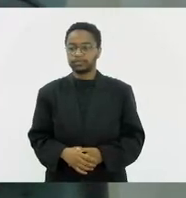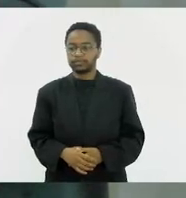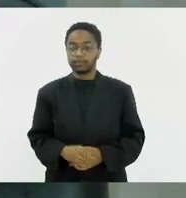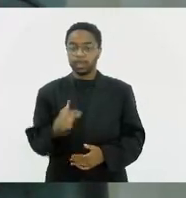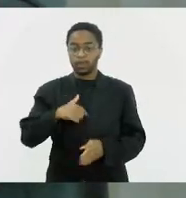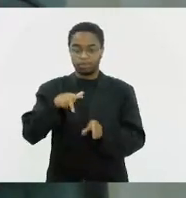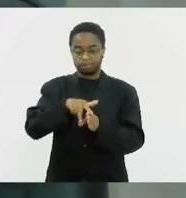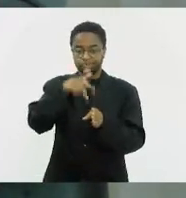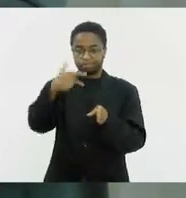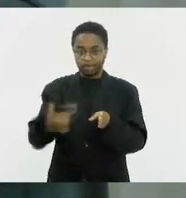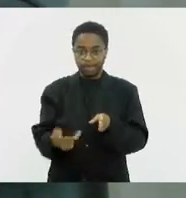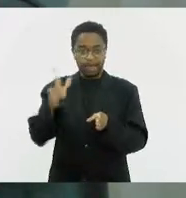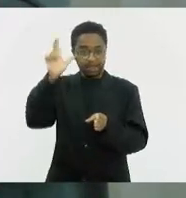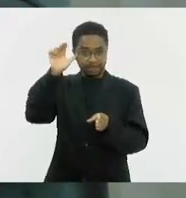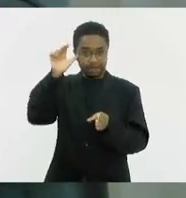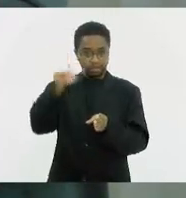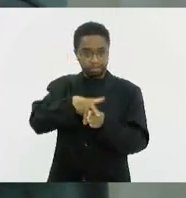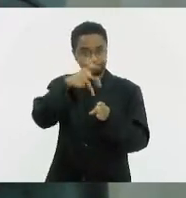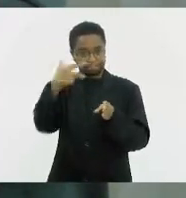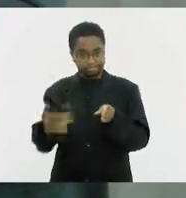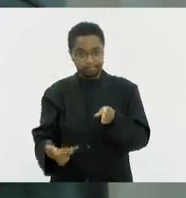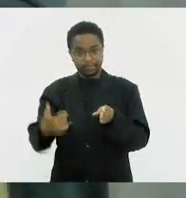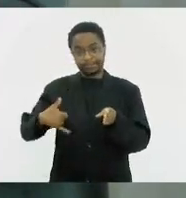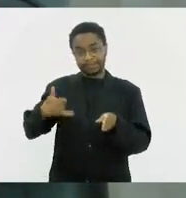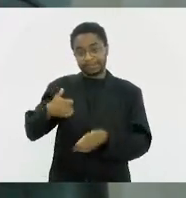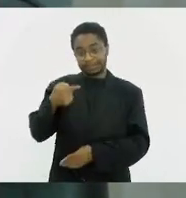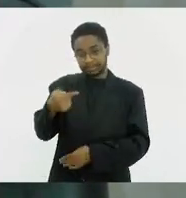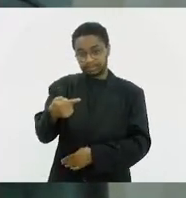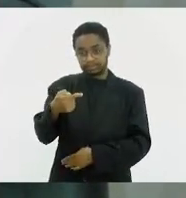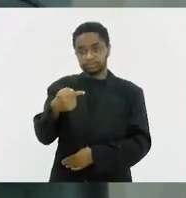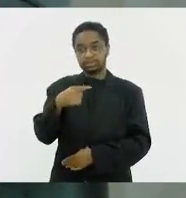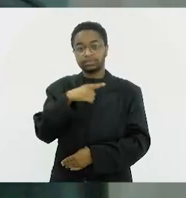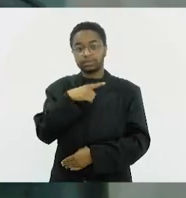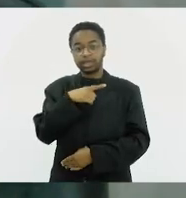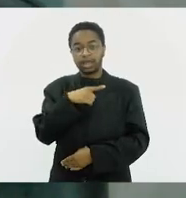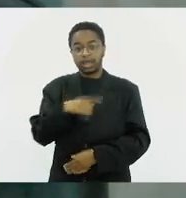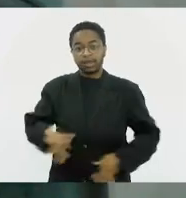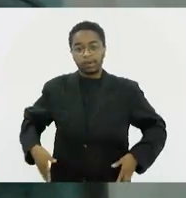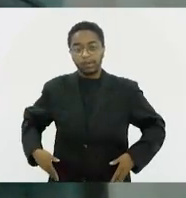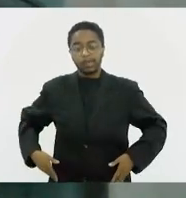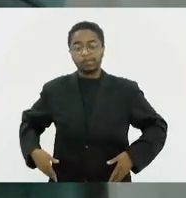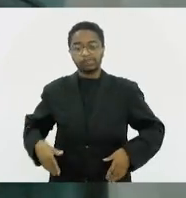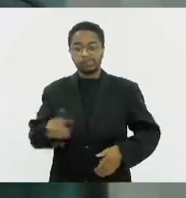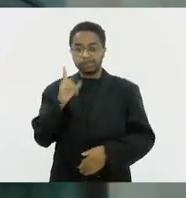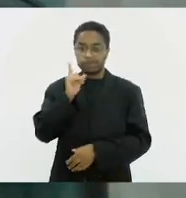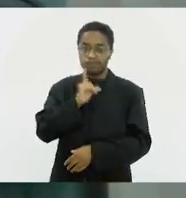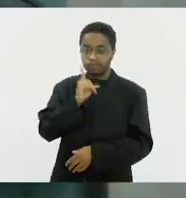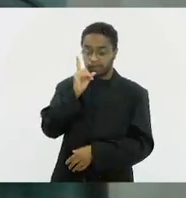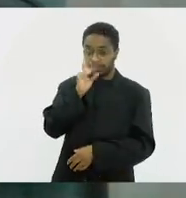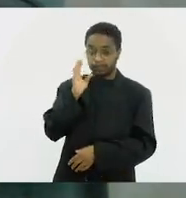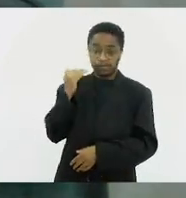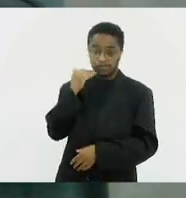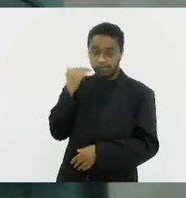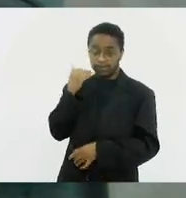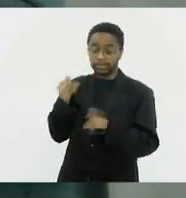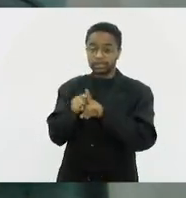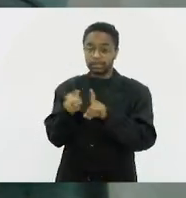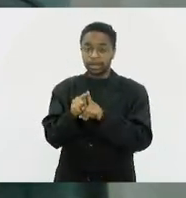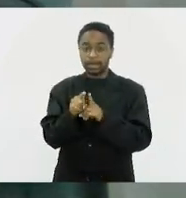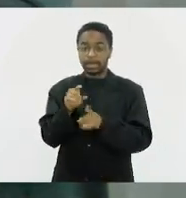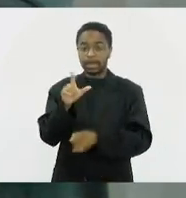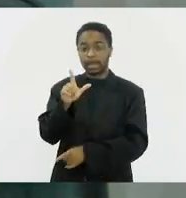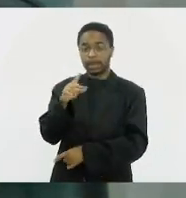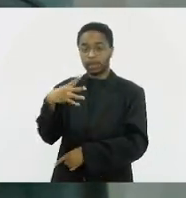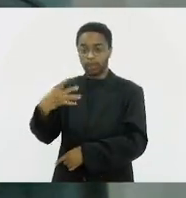verdade, aos 7 anos de idade, tenho sacro fora do lugar e tenho rotação da L4.